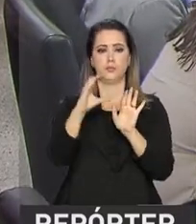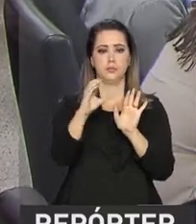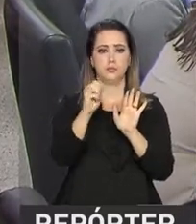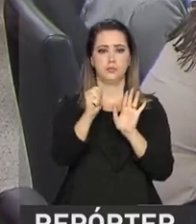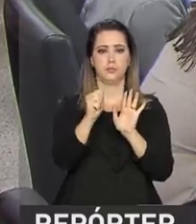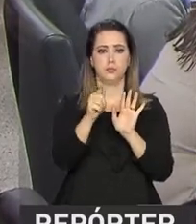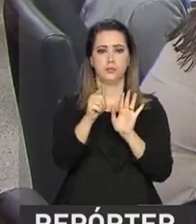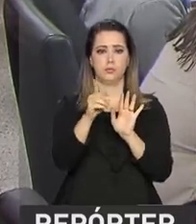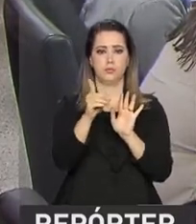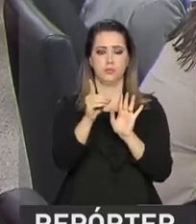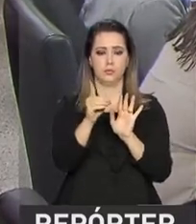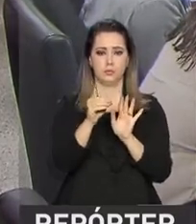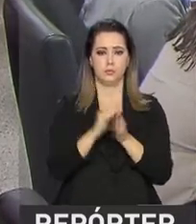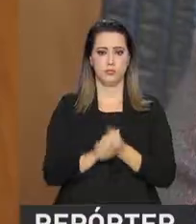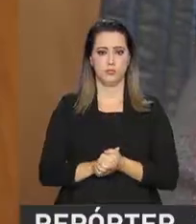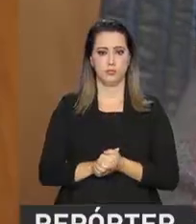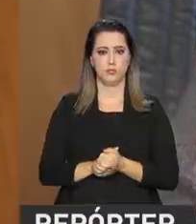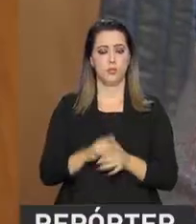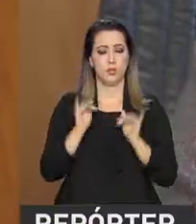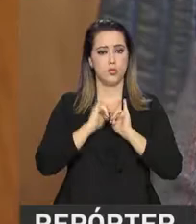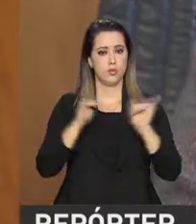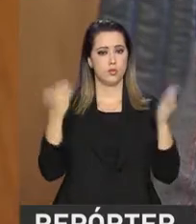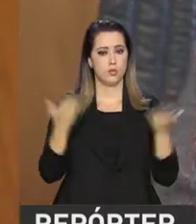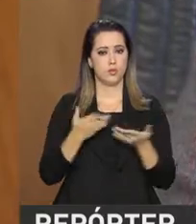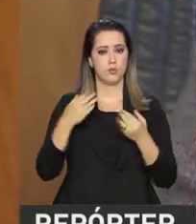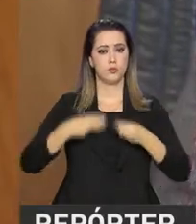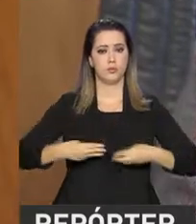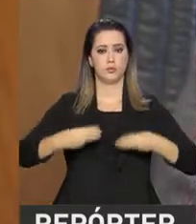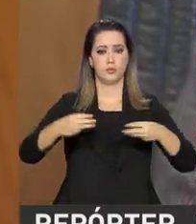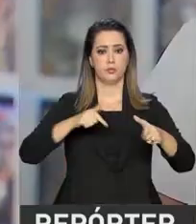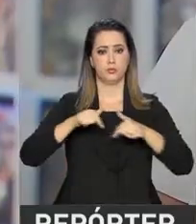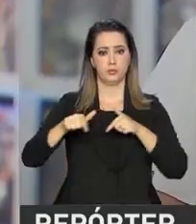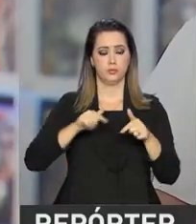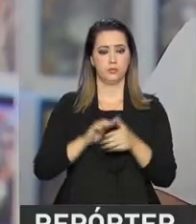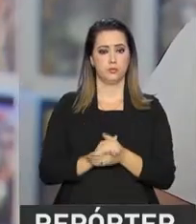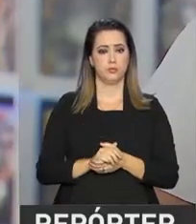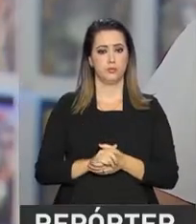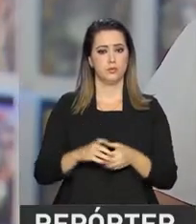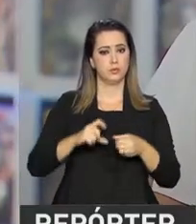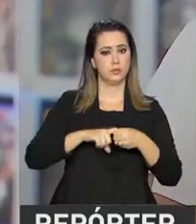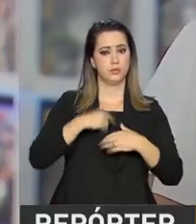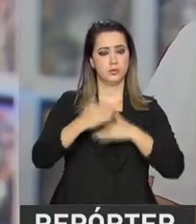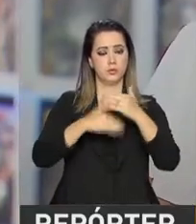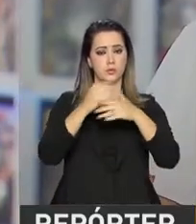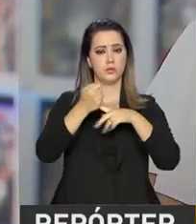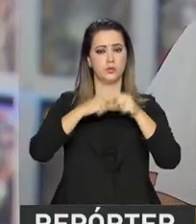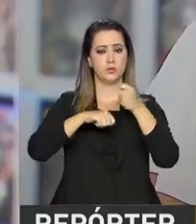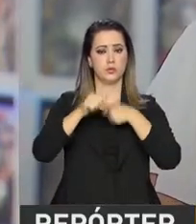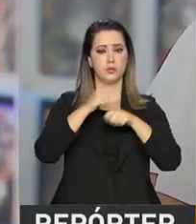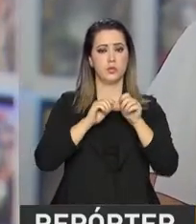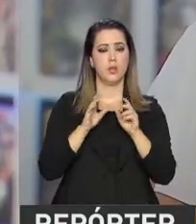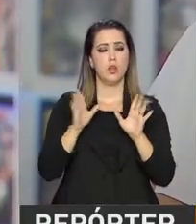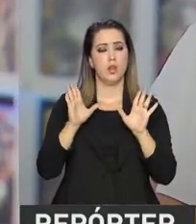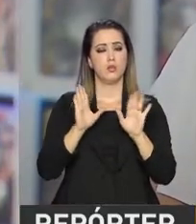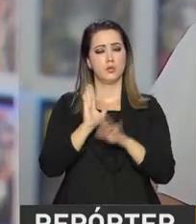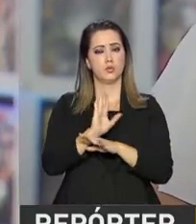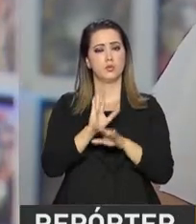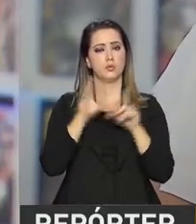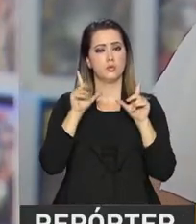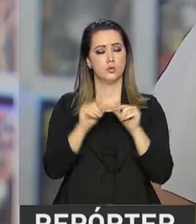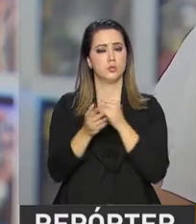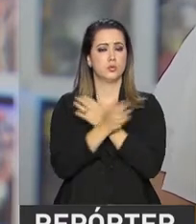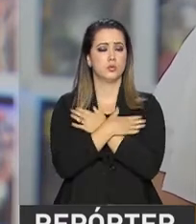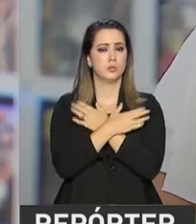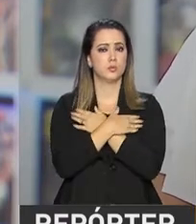e Desempregados, o CAGED, divulgado hoje pelo Ministério do Trabalho. A recuperação da economia ajudou na queda do número de